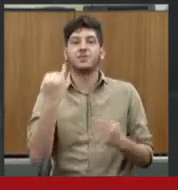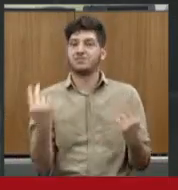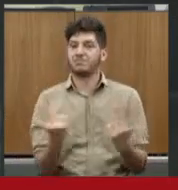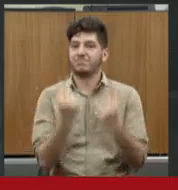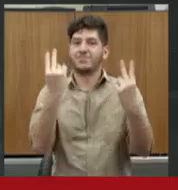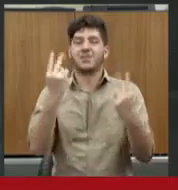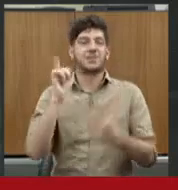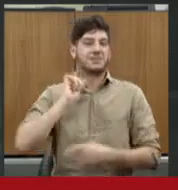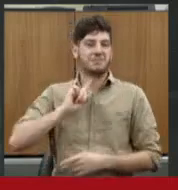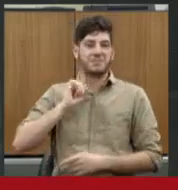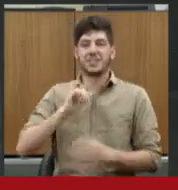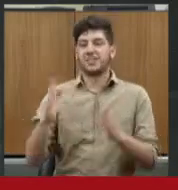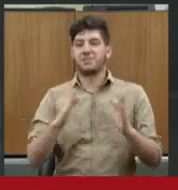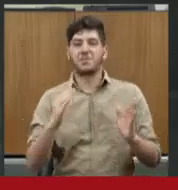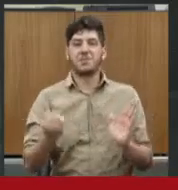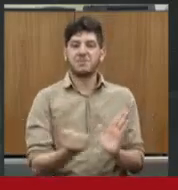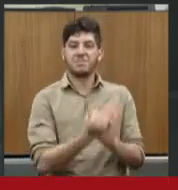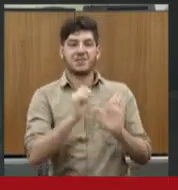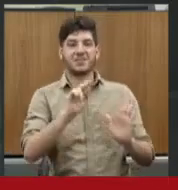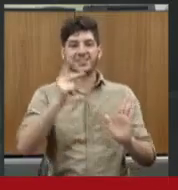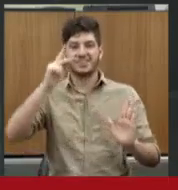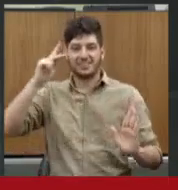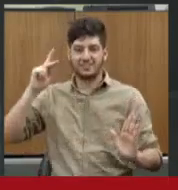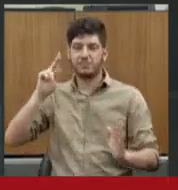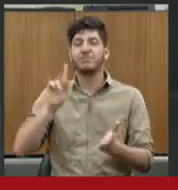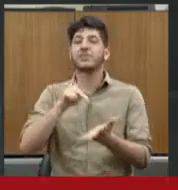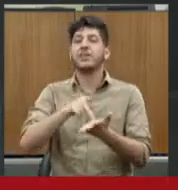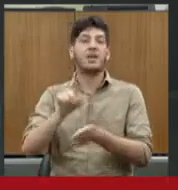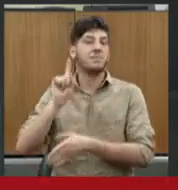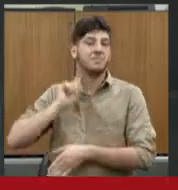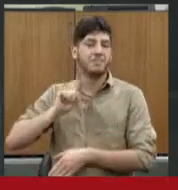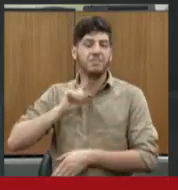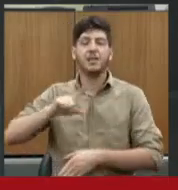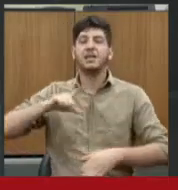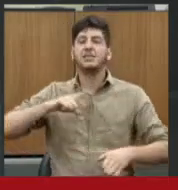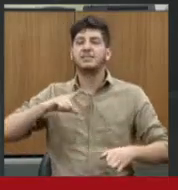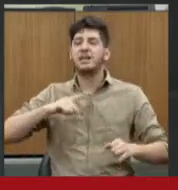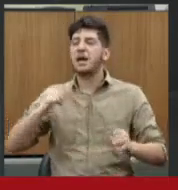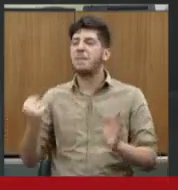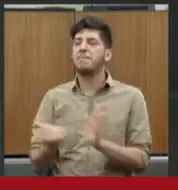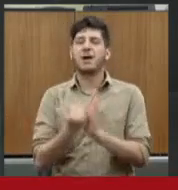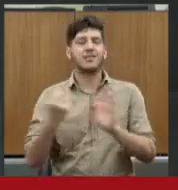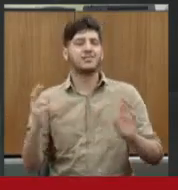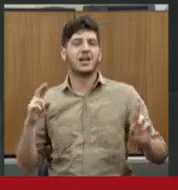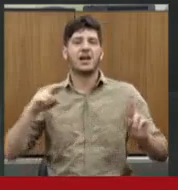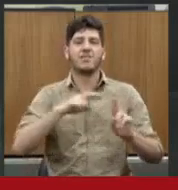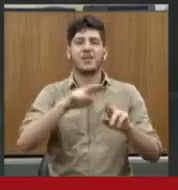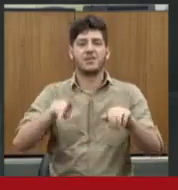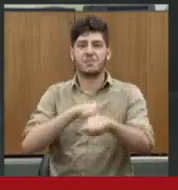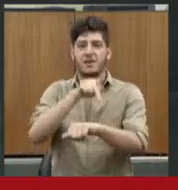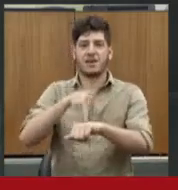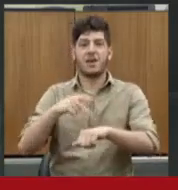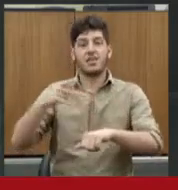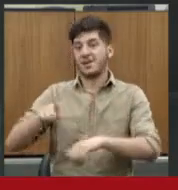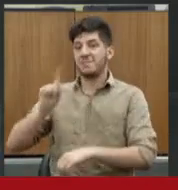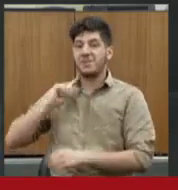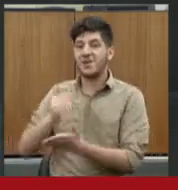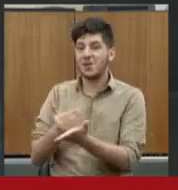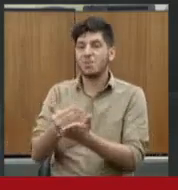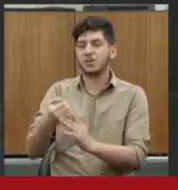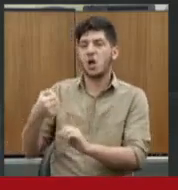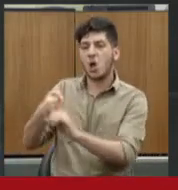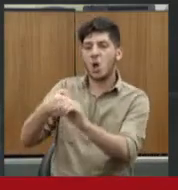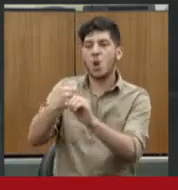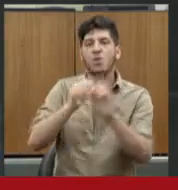fato, Minas Gerais logo se tornaria a síntese do país. Foi aqui onde nasceram as lutas pela independência e